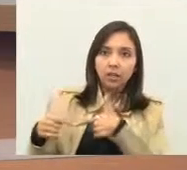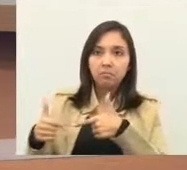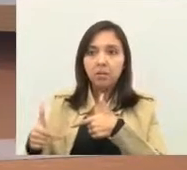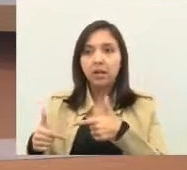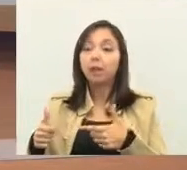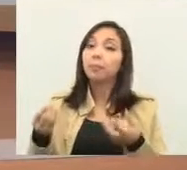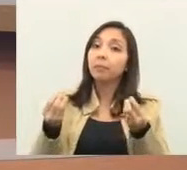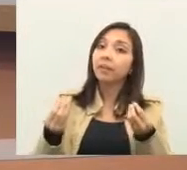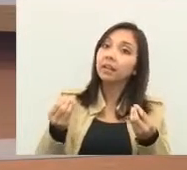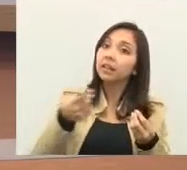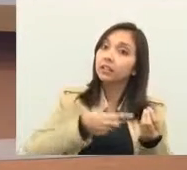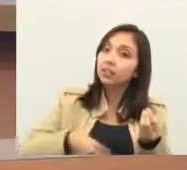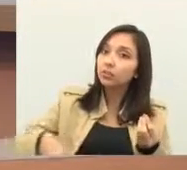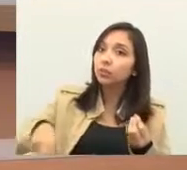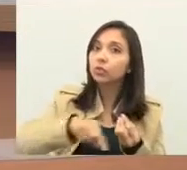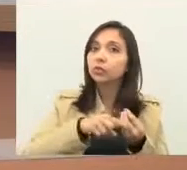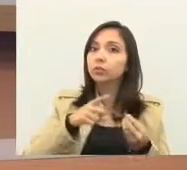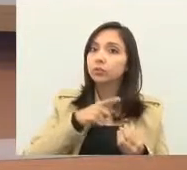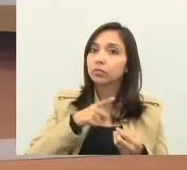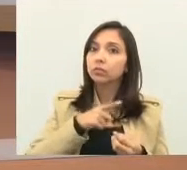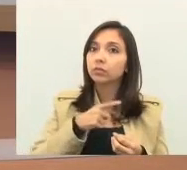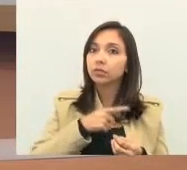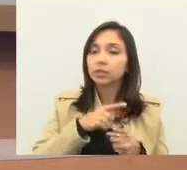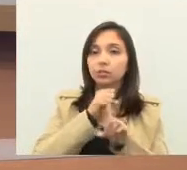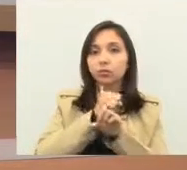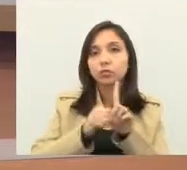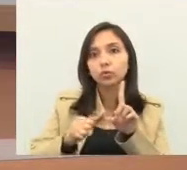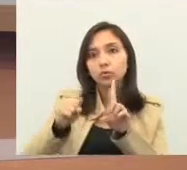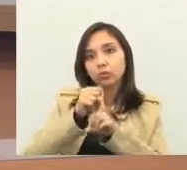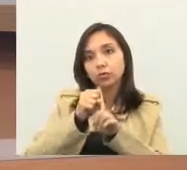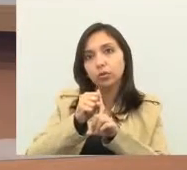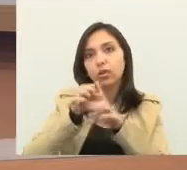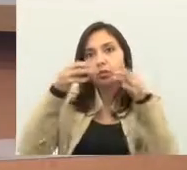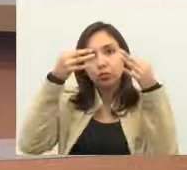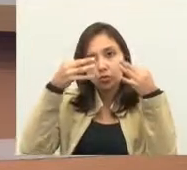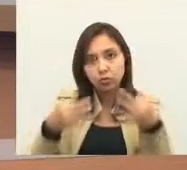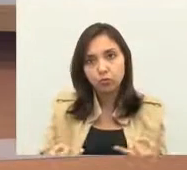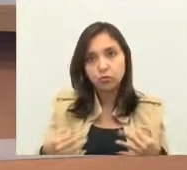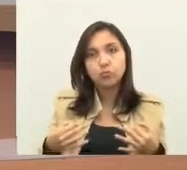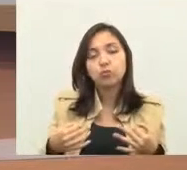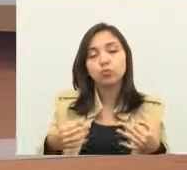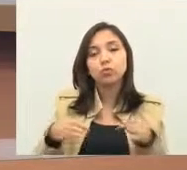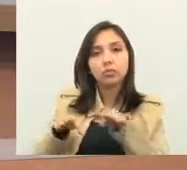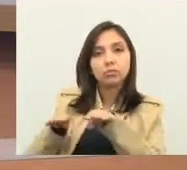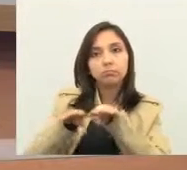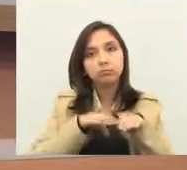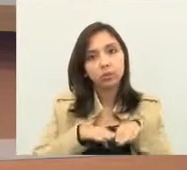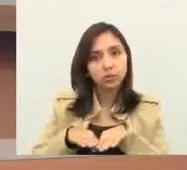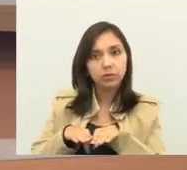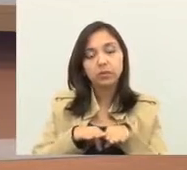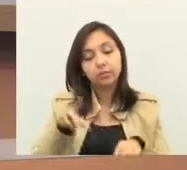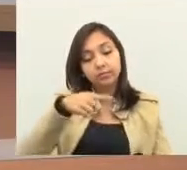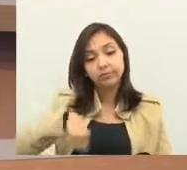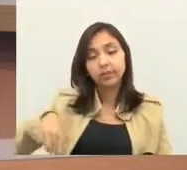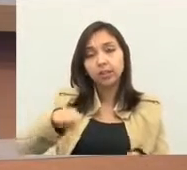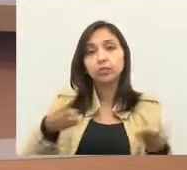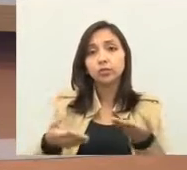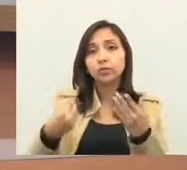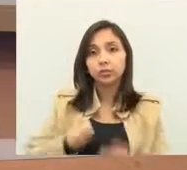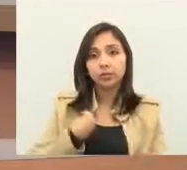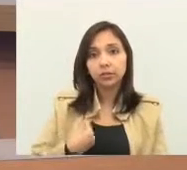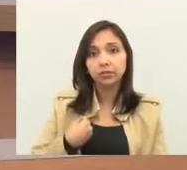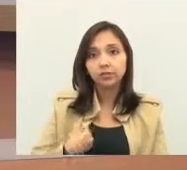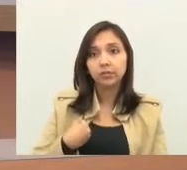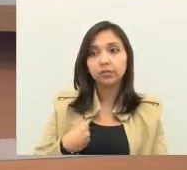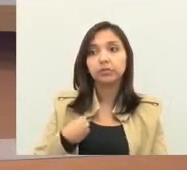para que a gente tenha uma sociedade mais justa, igualitária. Nós vivemos numa